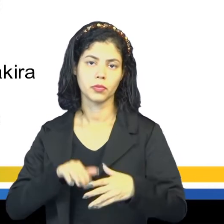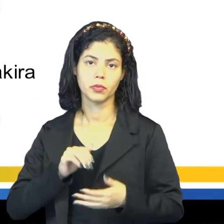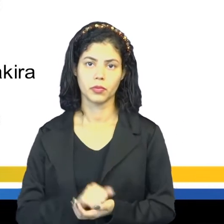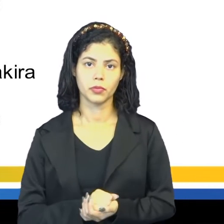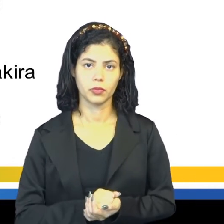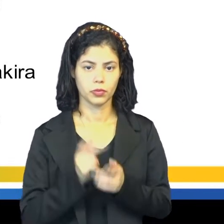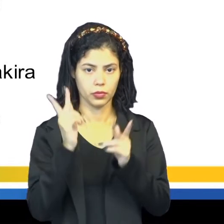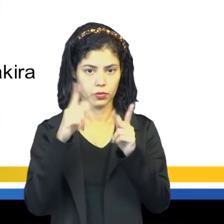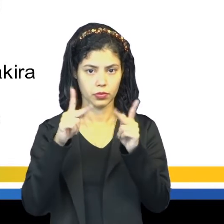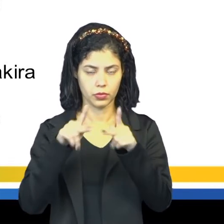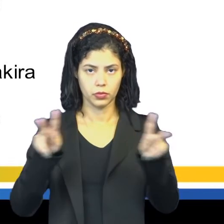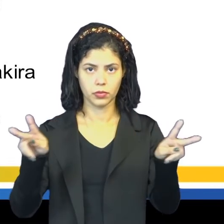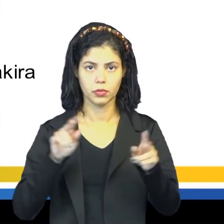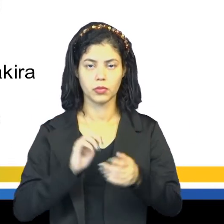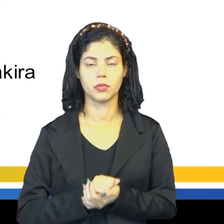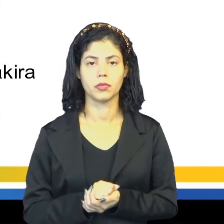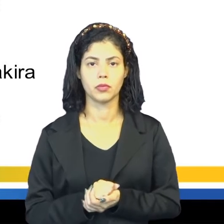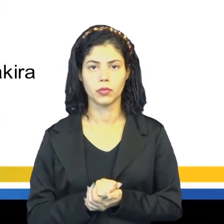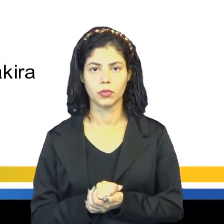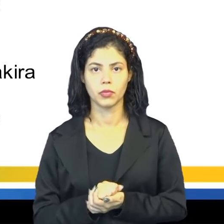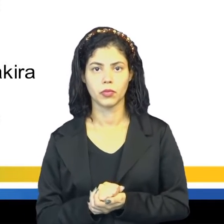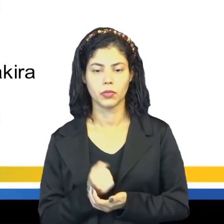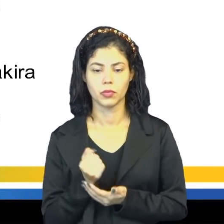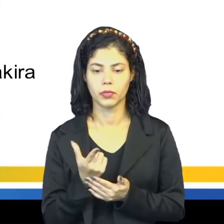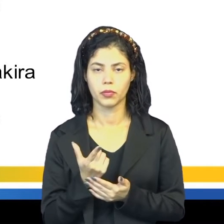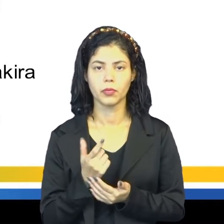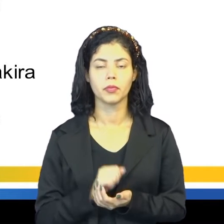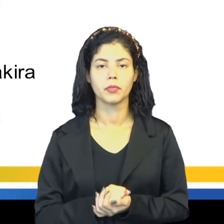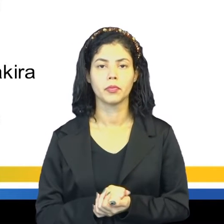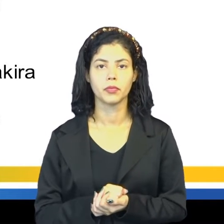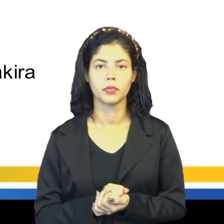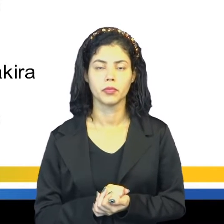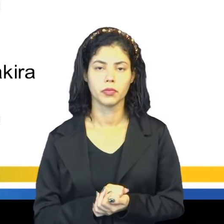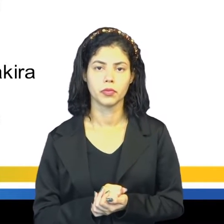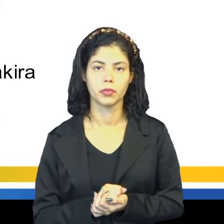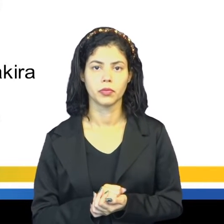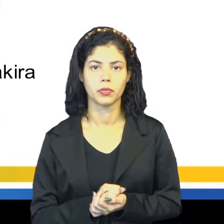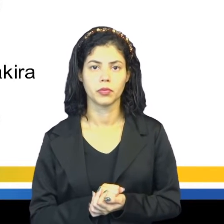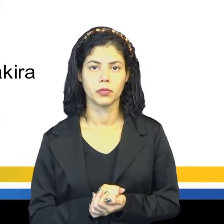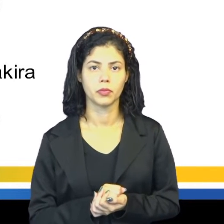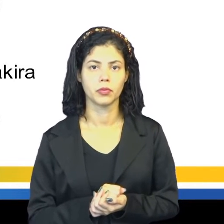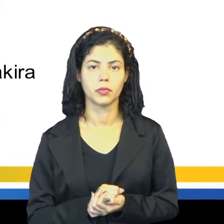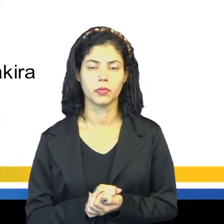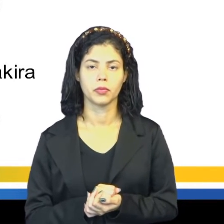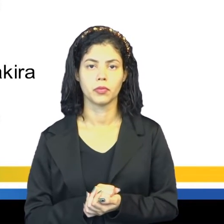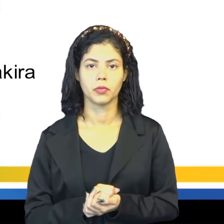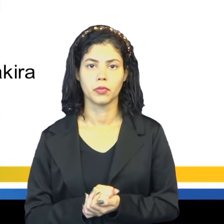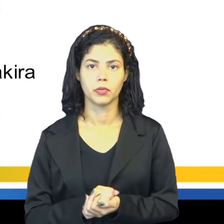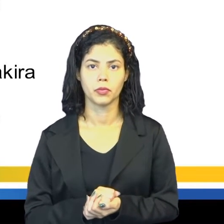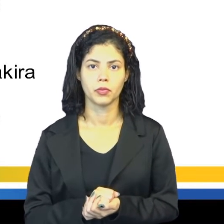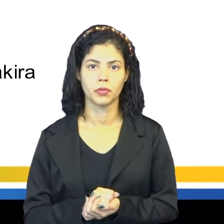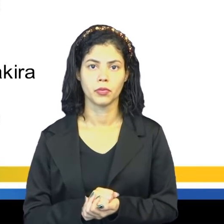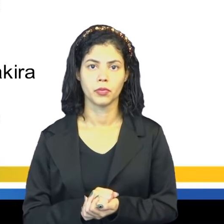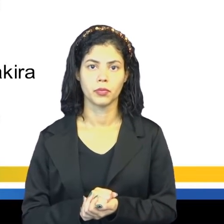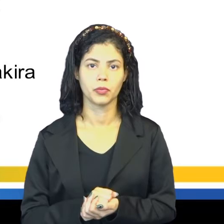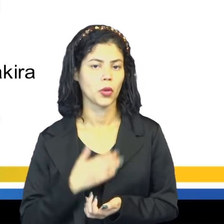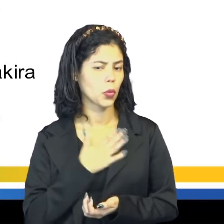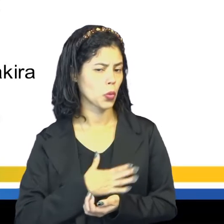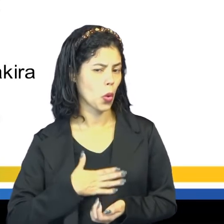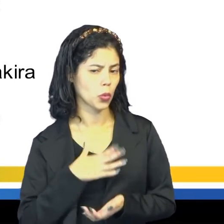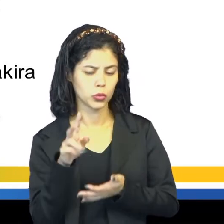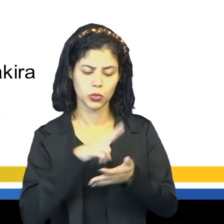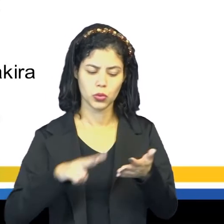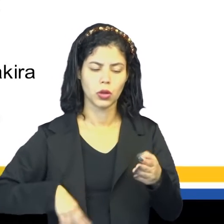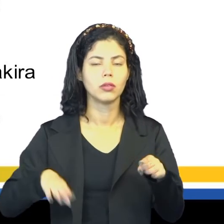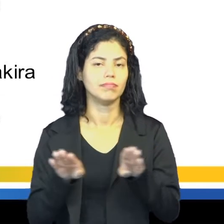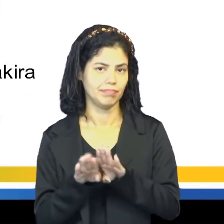go shopping ou só shopping, ok? Ir às compras. E I like reading too. Eu gosto de